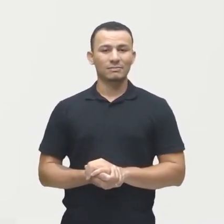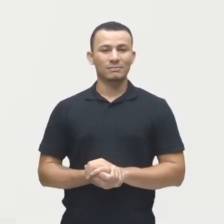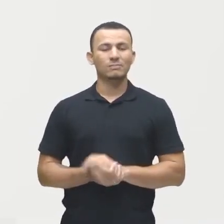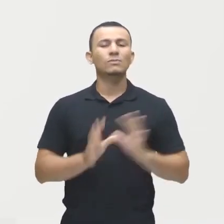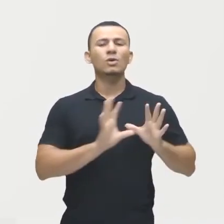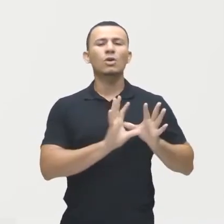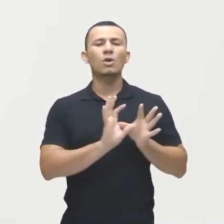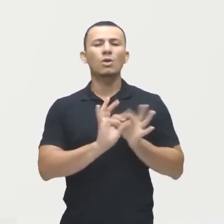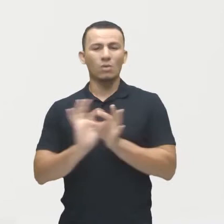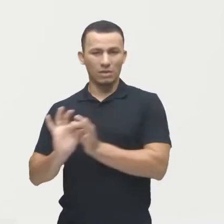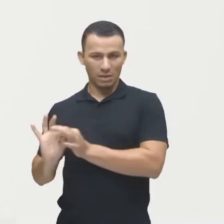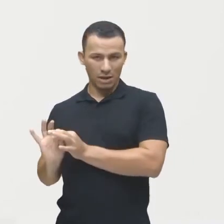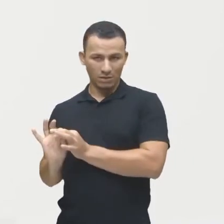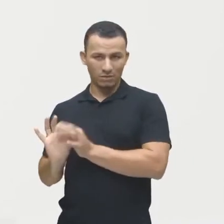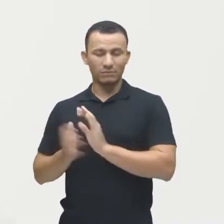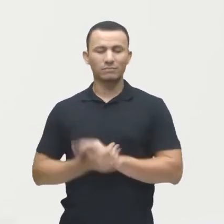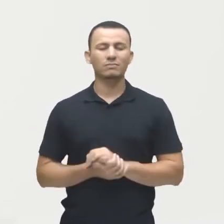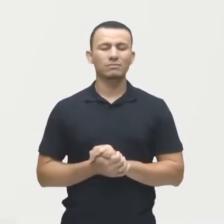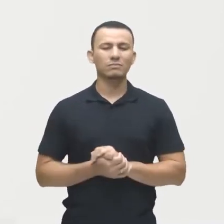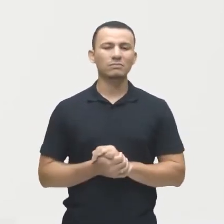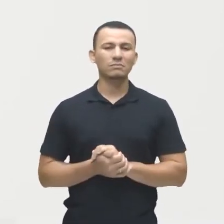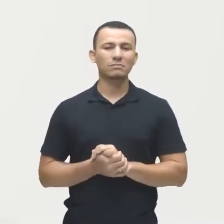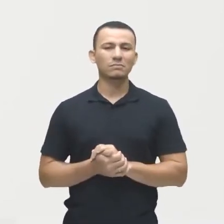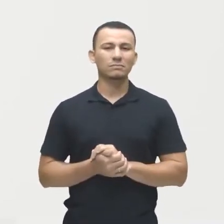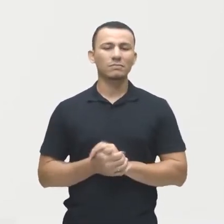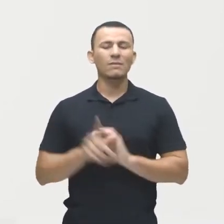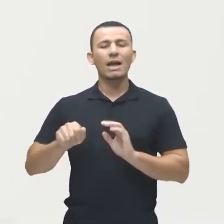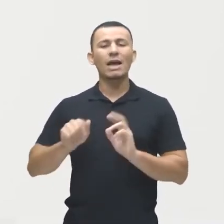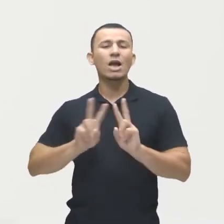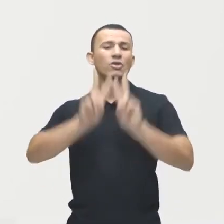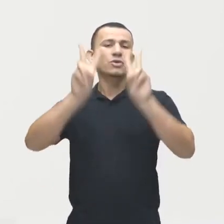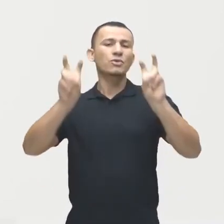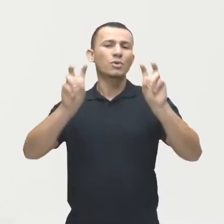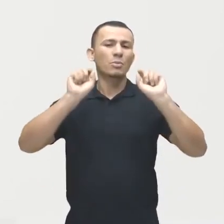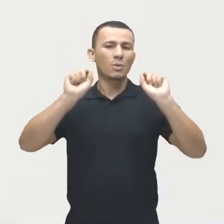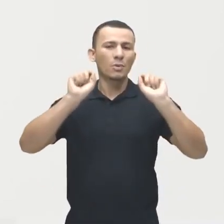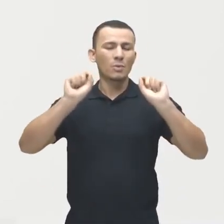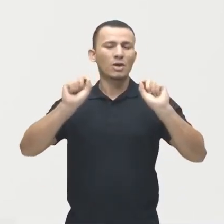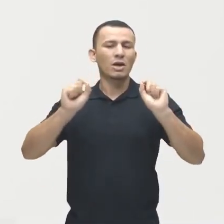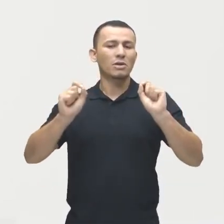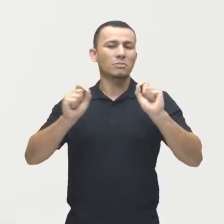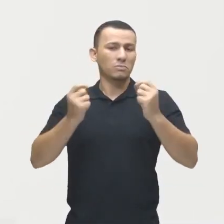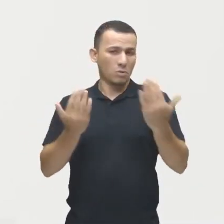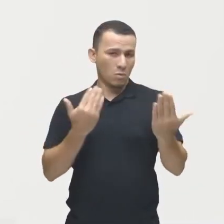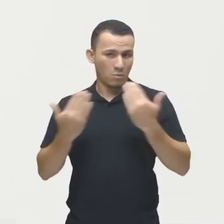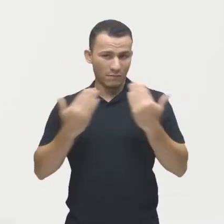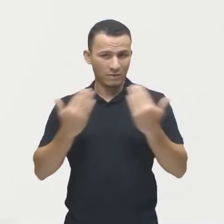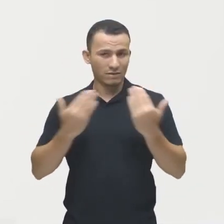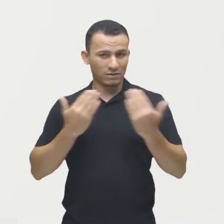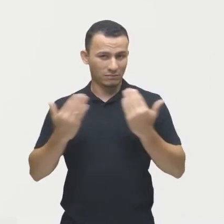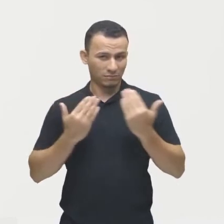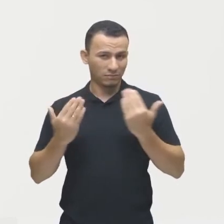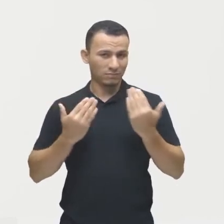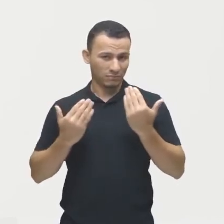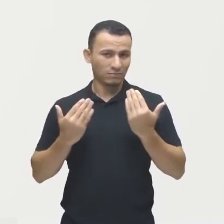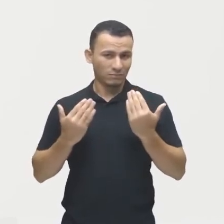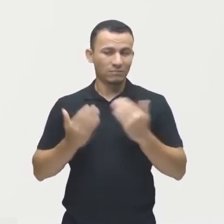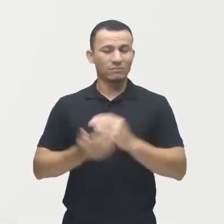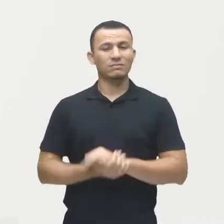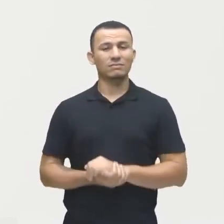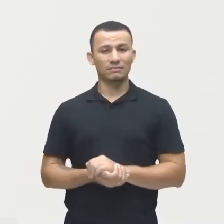Contexto, também chamado de referente, é a situação na qual o emissor e receptor estão